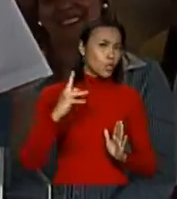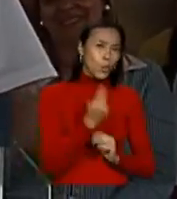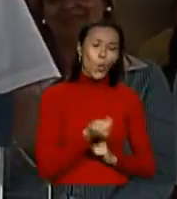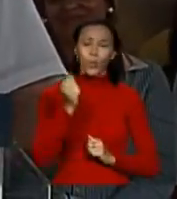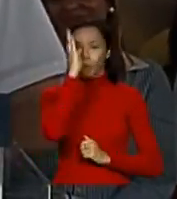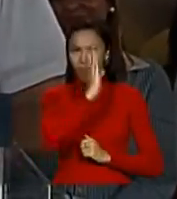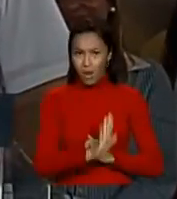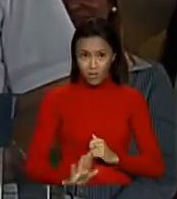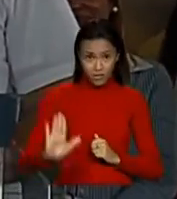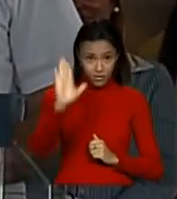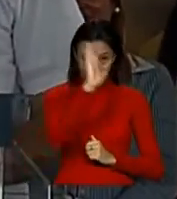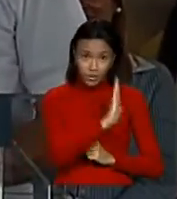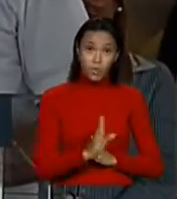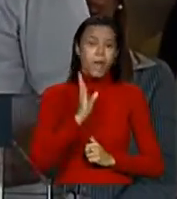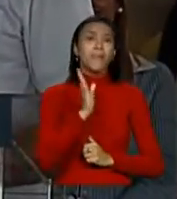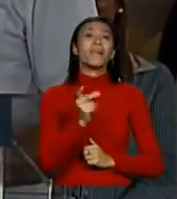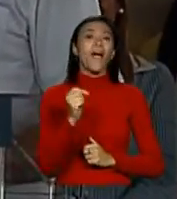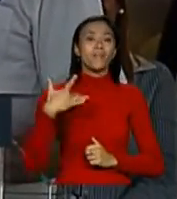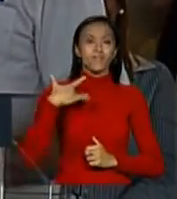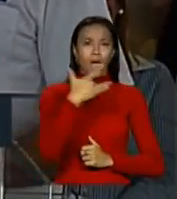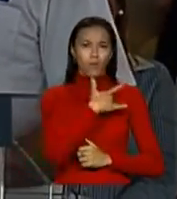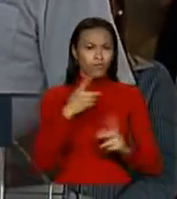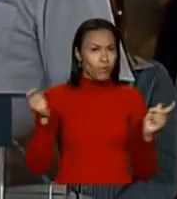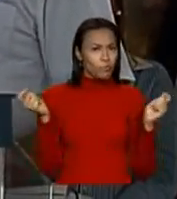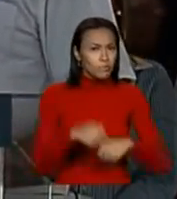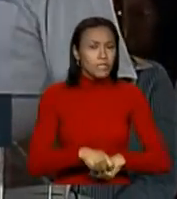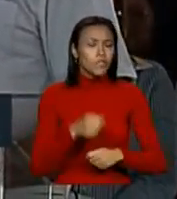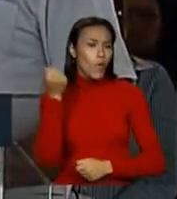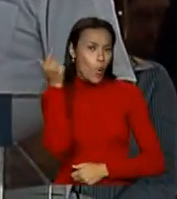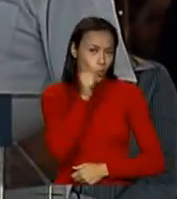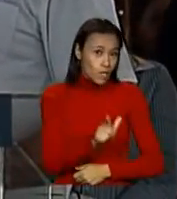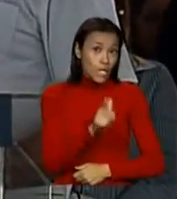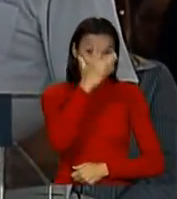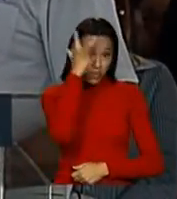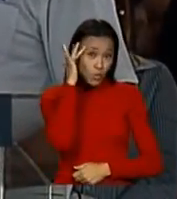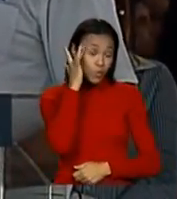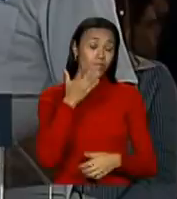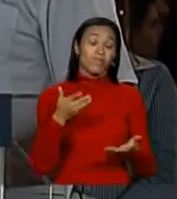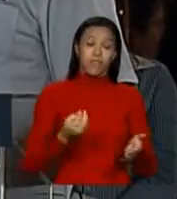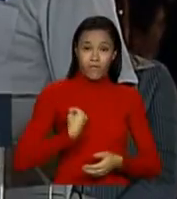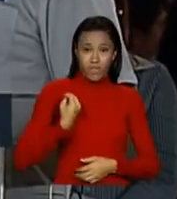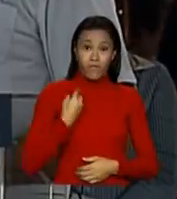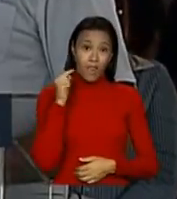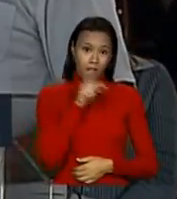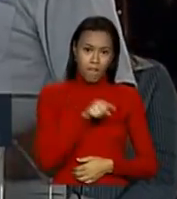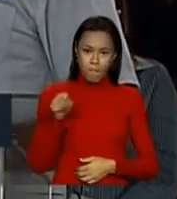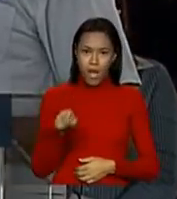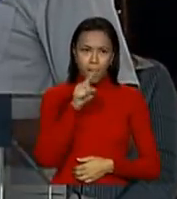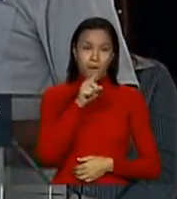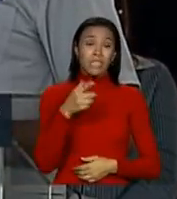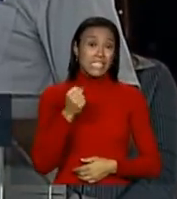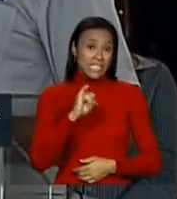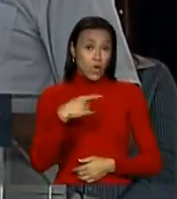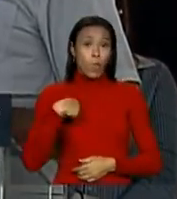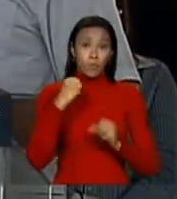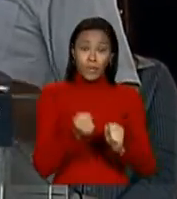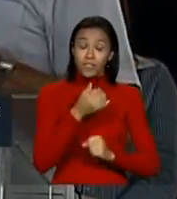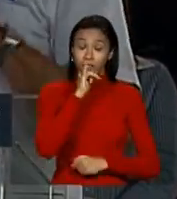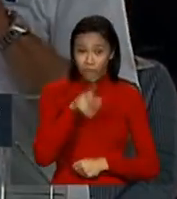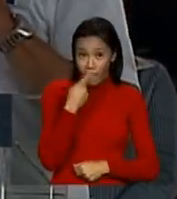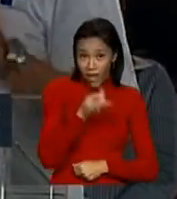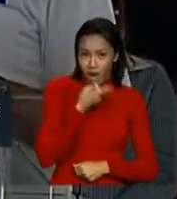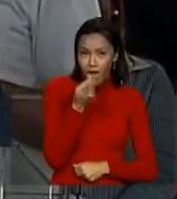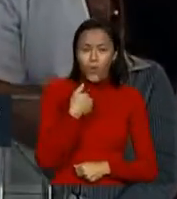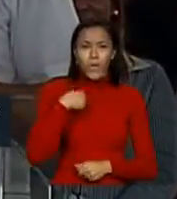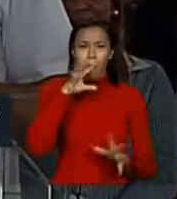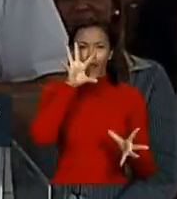nacional para que a saúde chegue mais perto da onde as pessoas vivem eu se eu se eu pudesse dizer o o